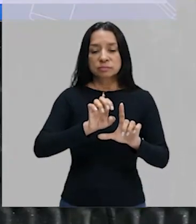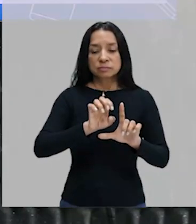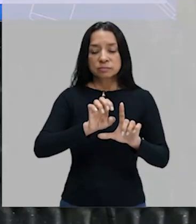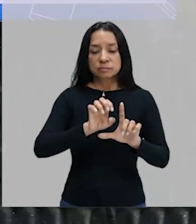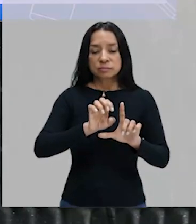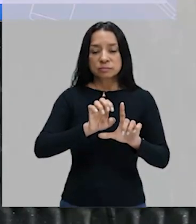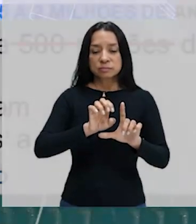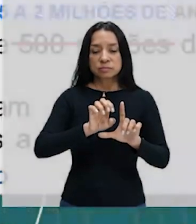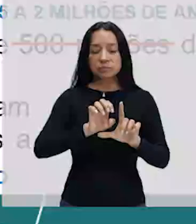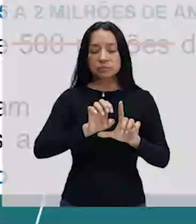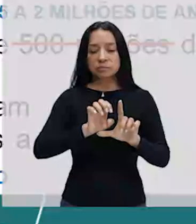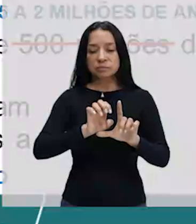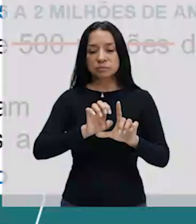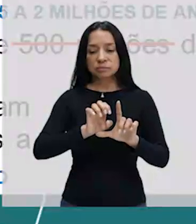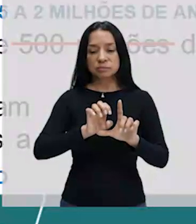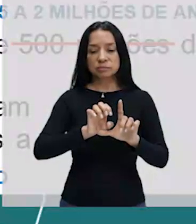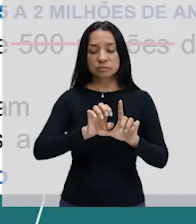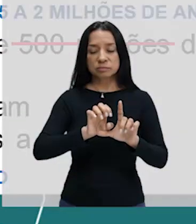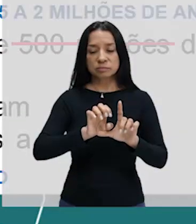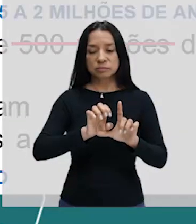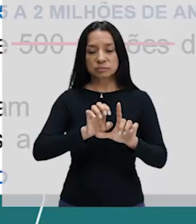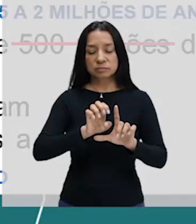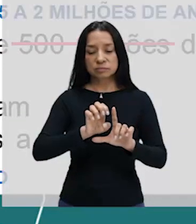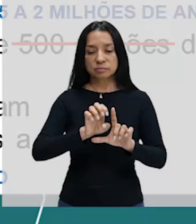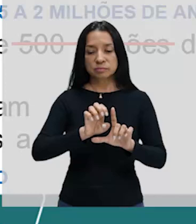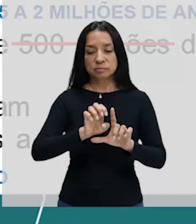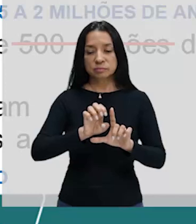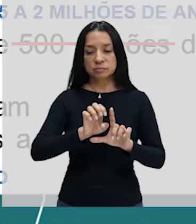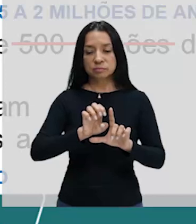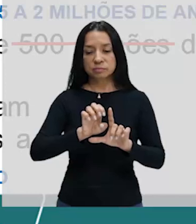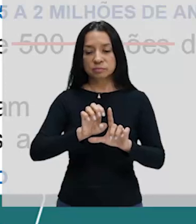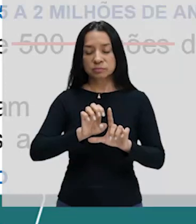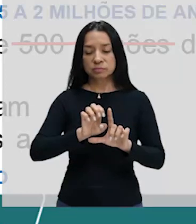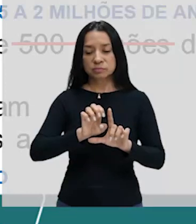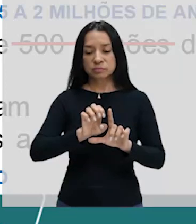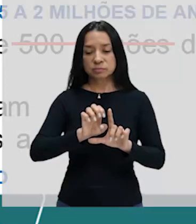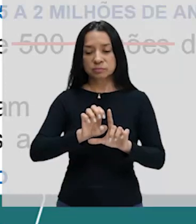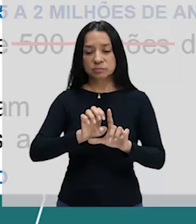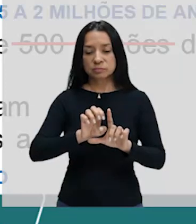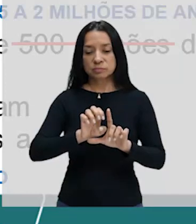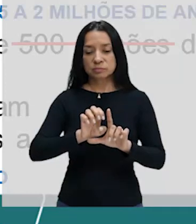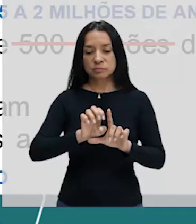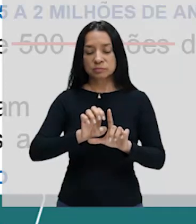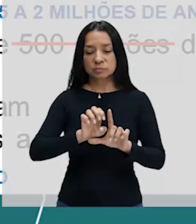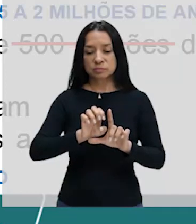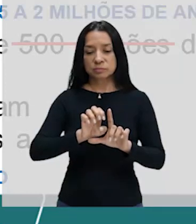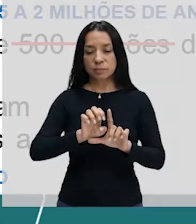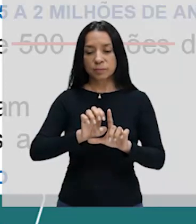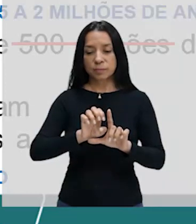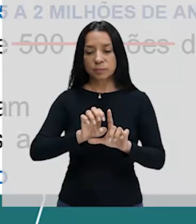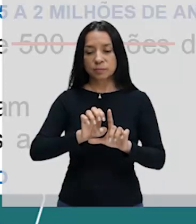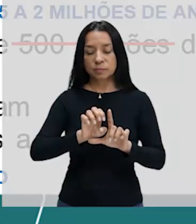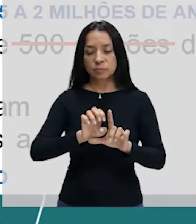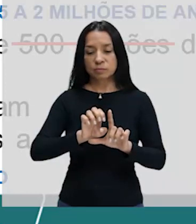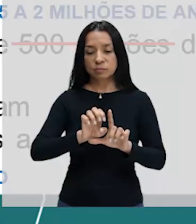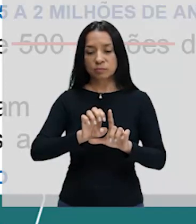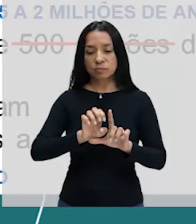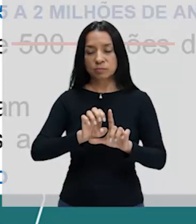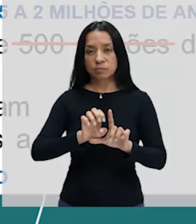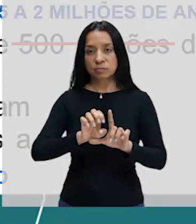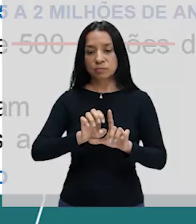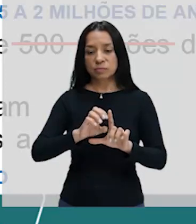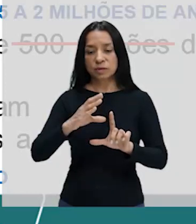das linhagens de primatas que originaram os hominídeos ocorreu no período carbonífero. Não, olha